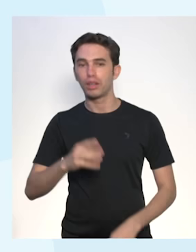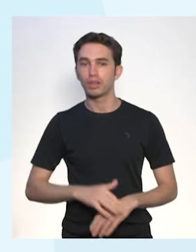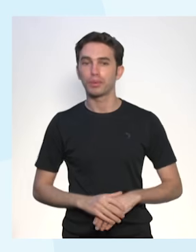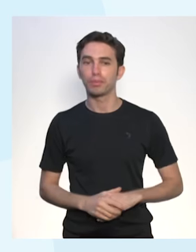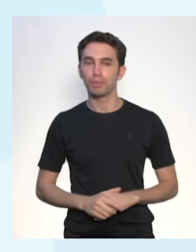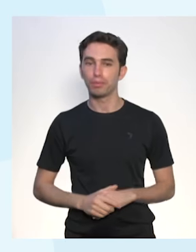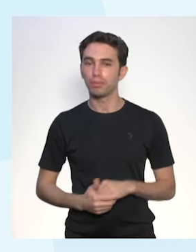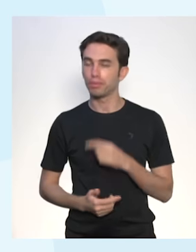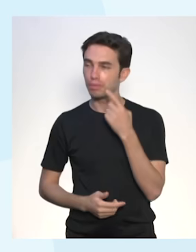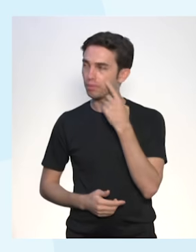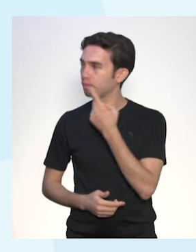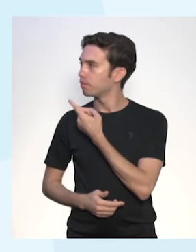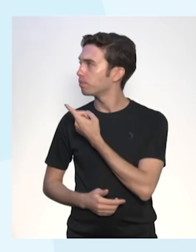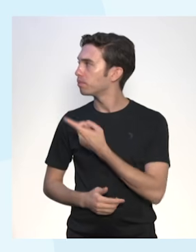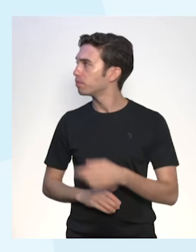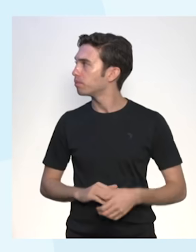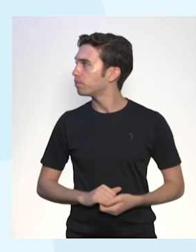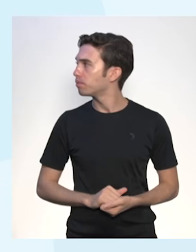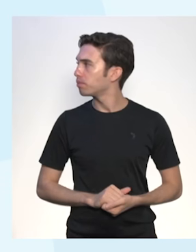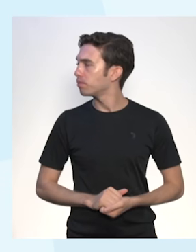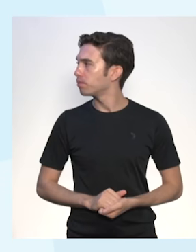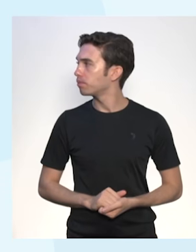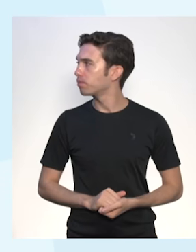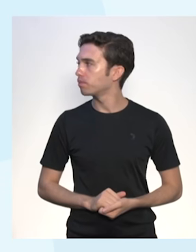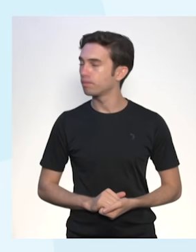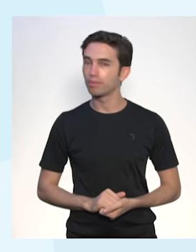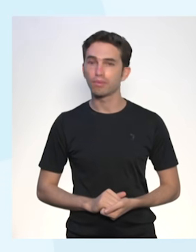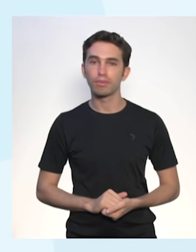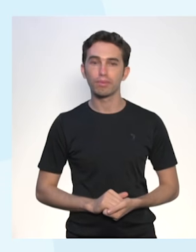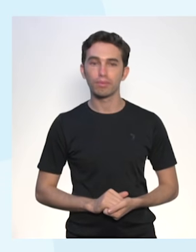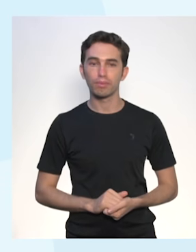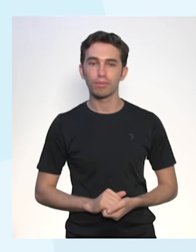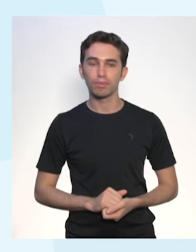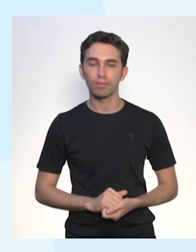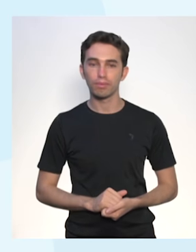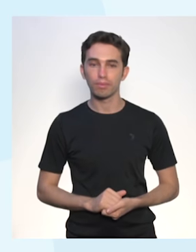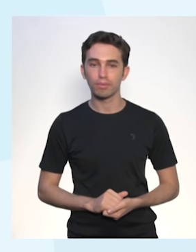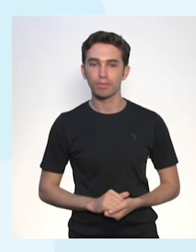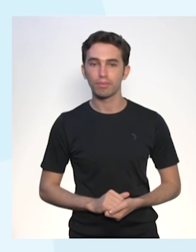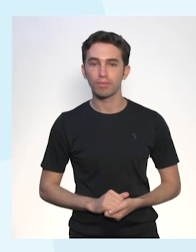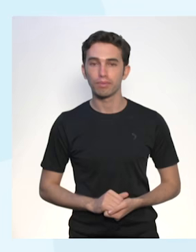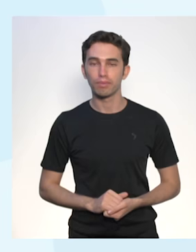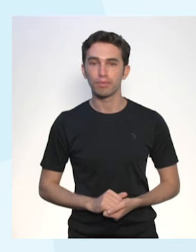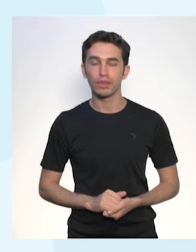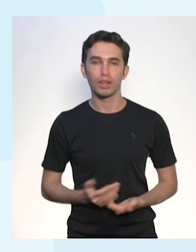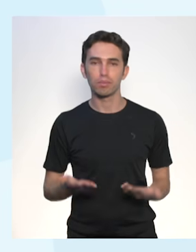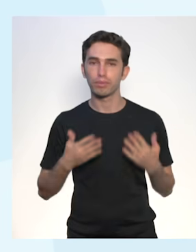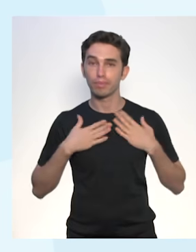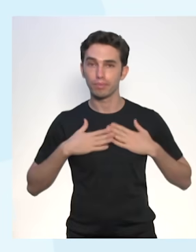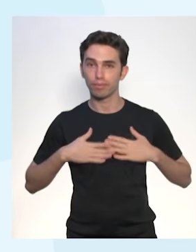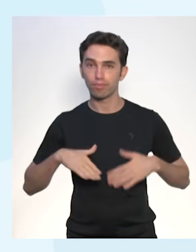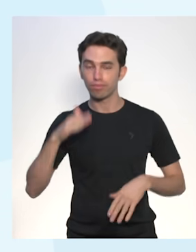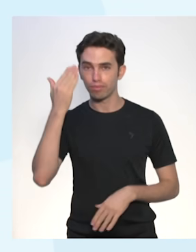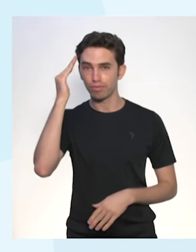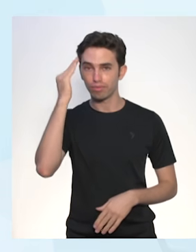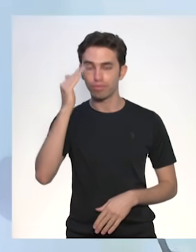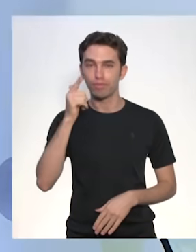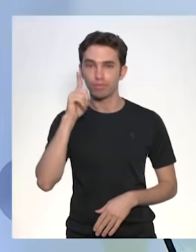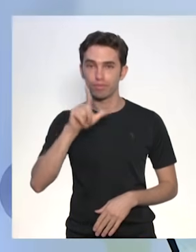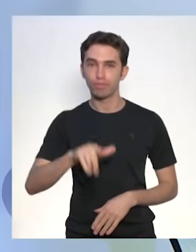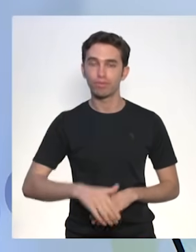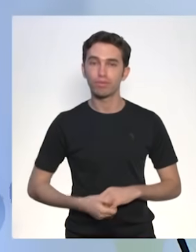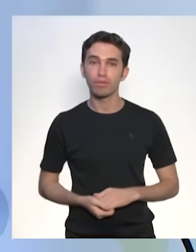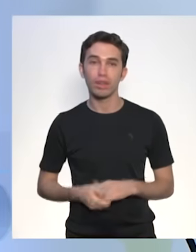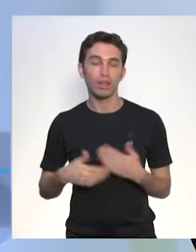ó. Olha que bonitinho ficou legal. Essa animação, hein? Olha que beleza, né, gente? E é bem tranquilo, muito fácil de entender aí no caso.